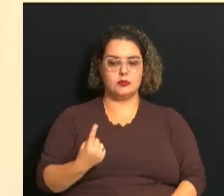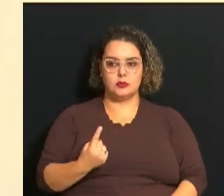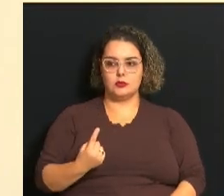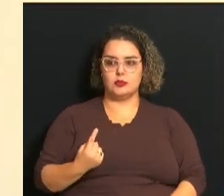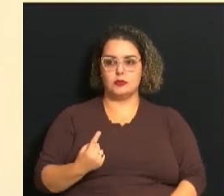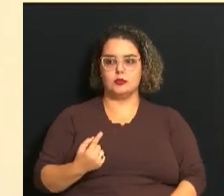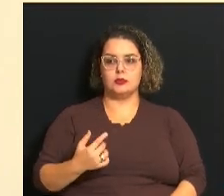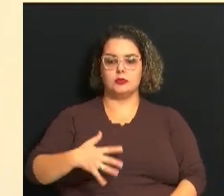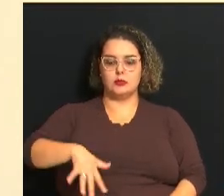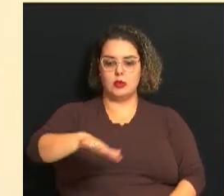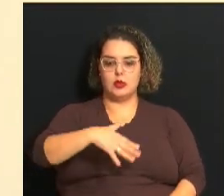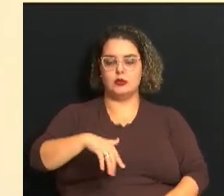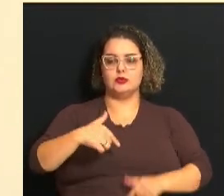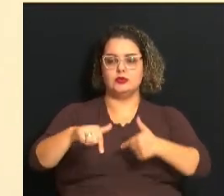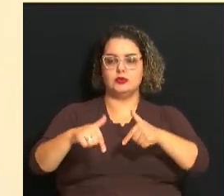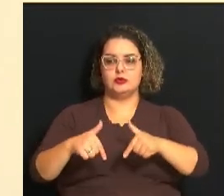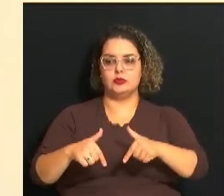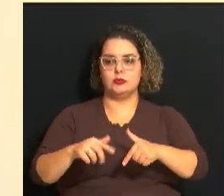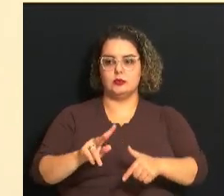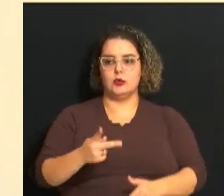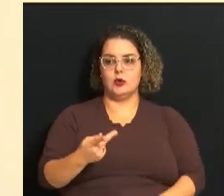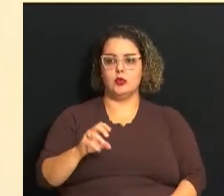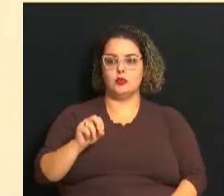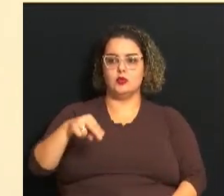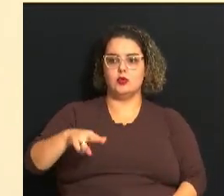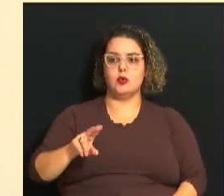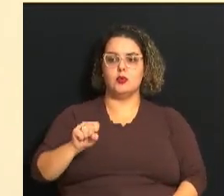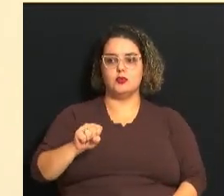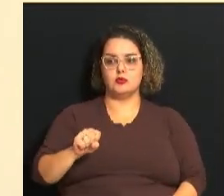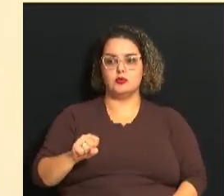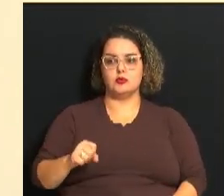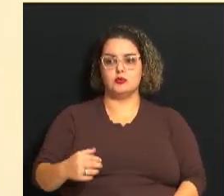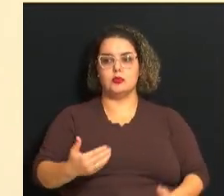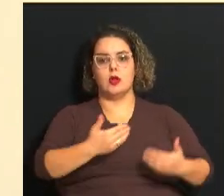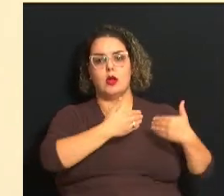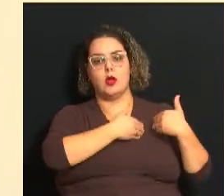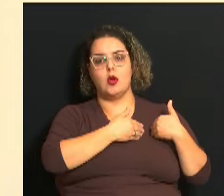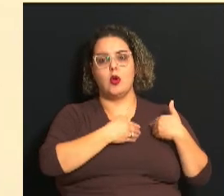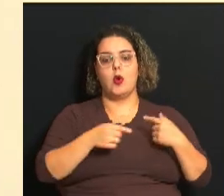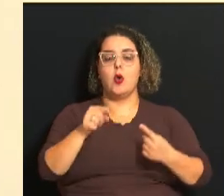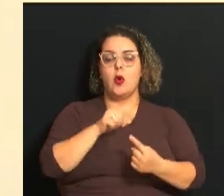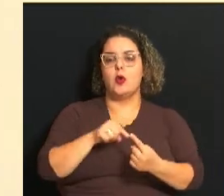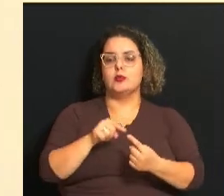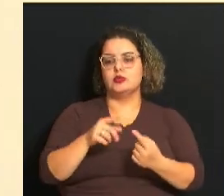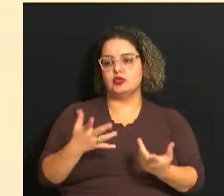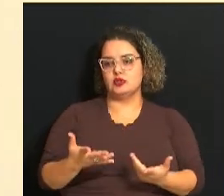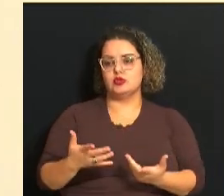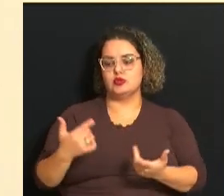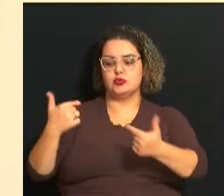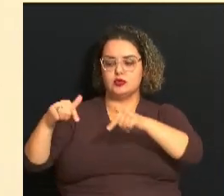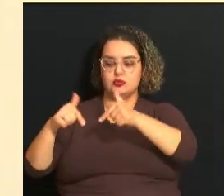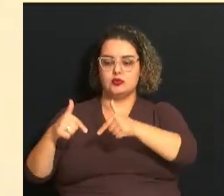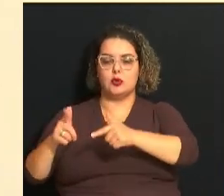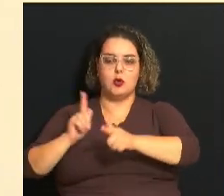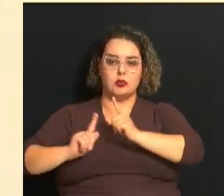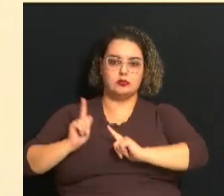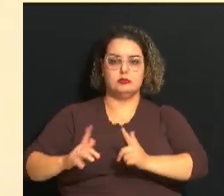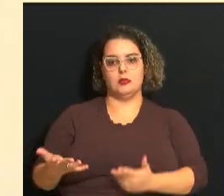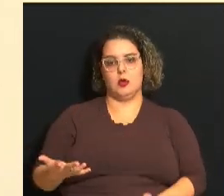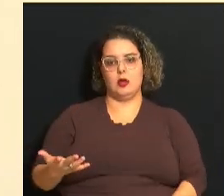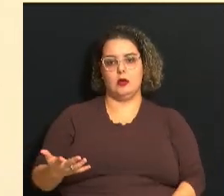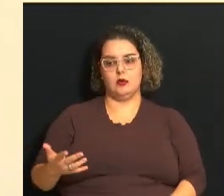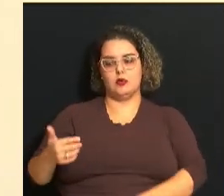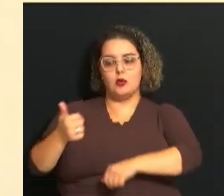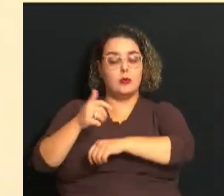atingiu o ambiente trabalho de pode falar por exemplo da inversão do ônus da prova por conta da responsabilidade objetiva do empregador ou do gestor então